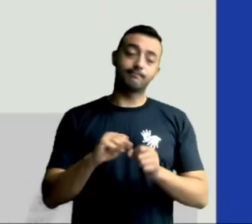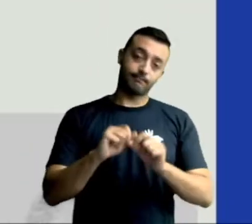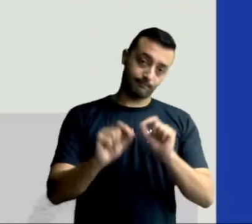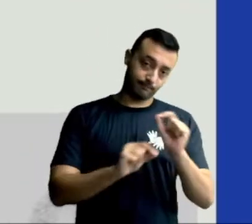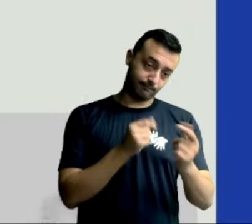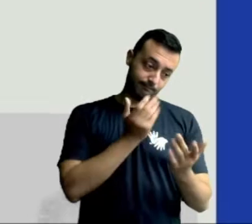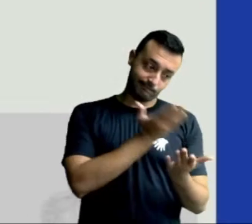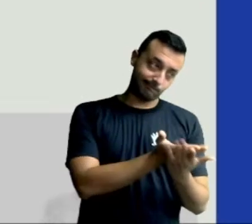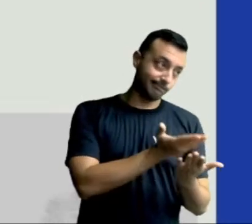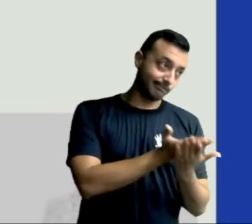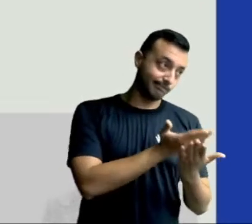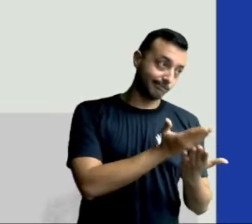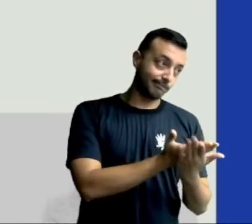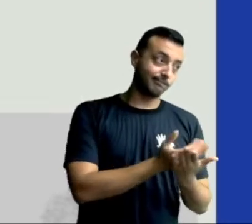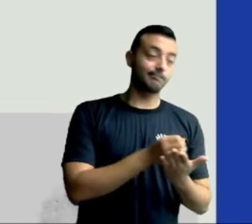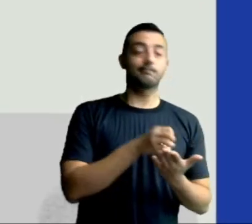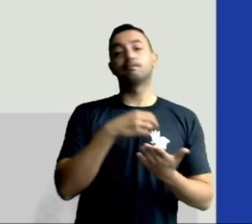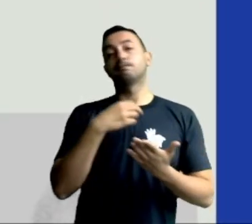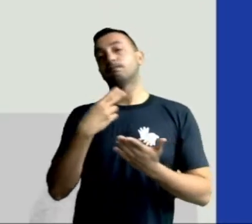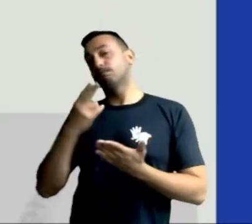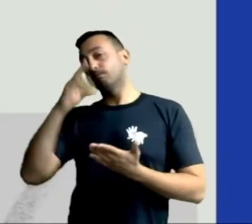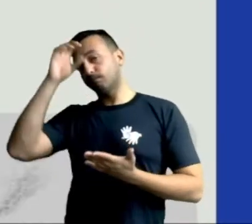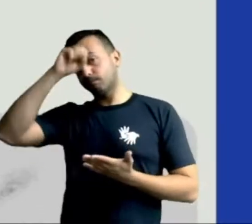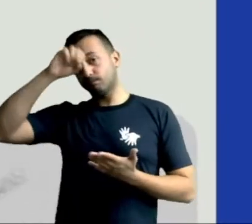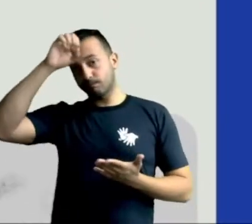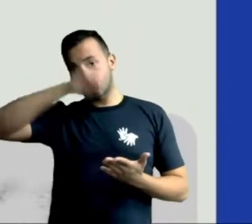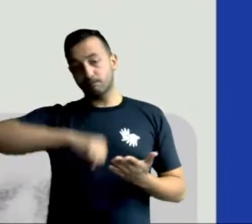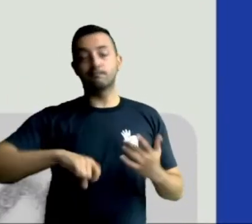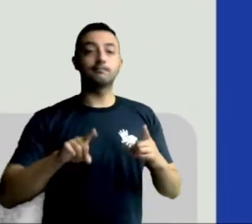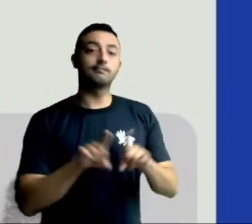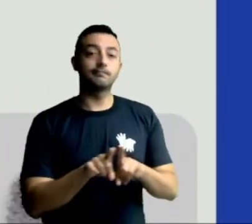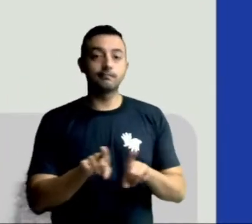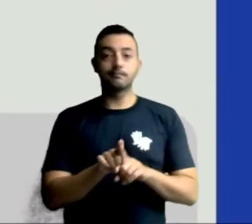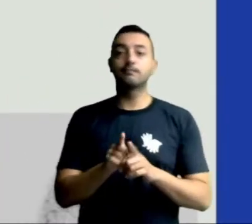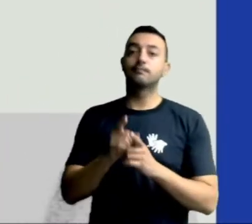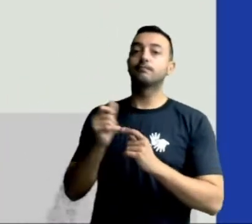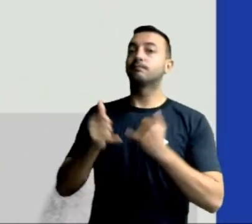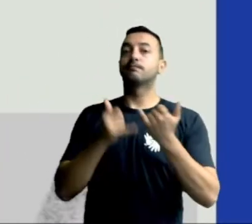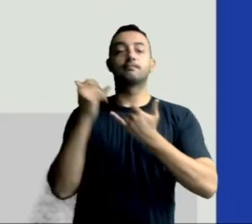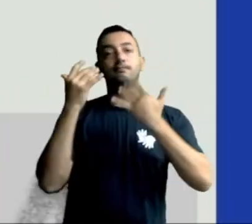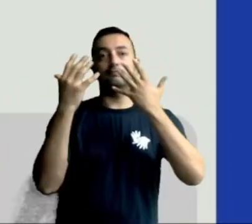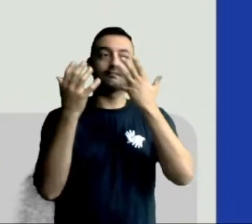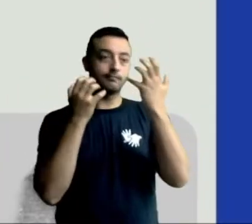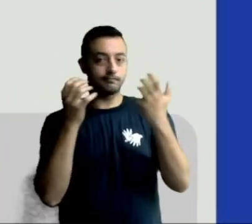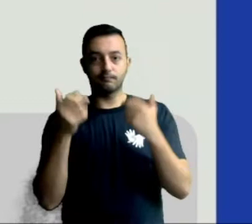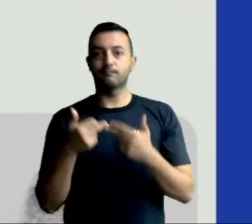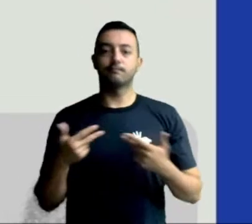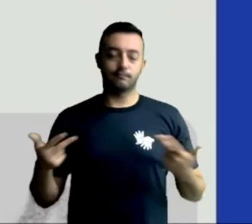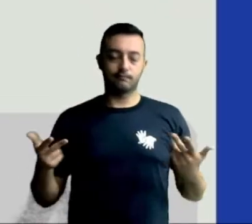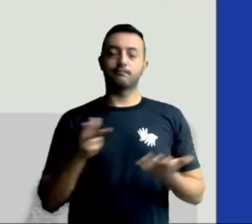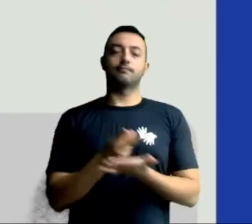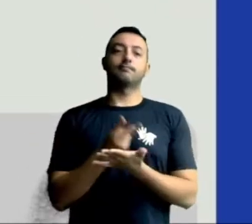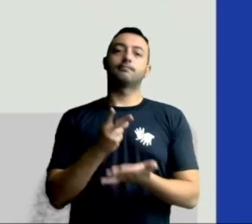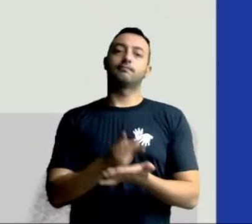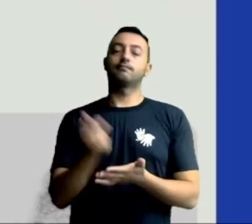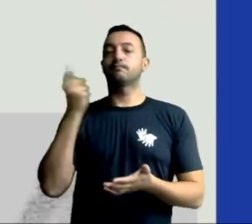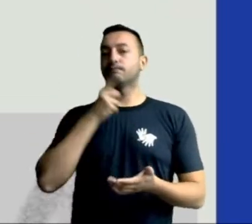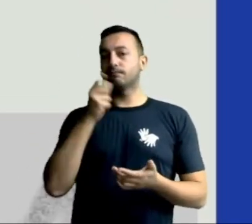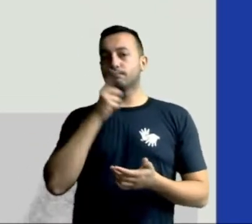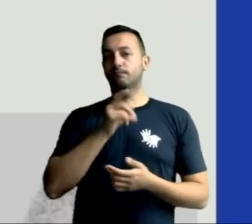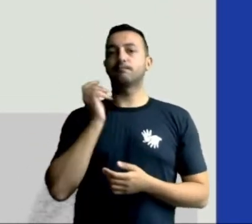estamos estudando, quando estamos aprendendo, também no entretenimento, tá? Sempre para obter